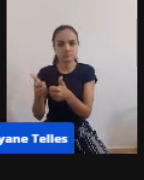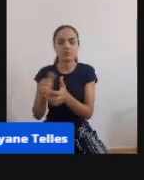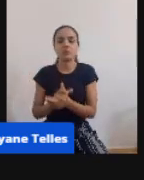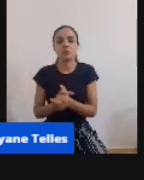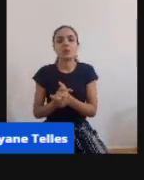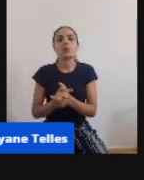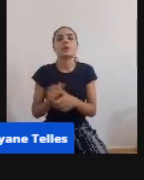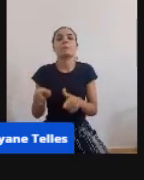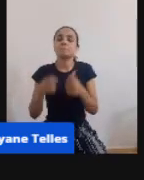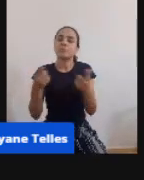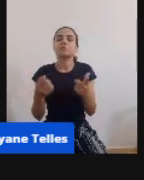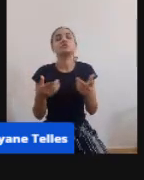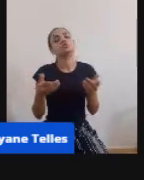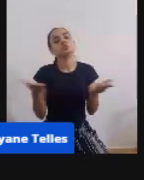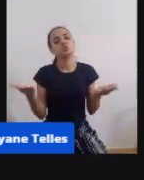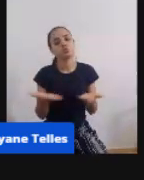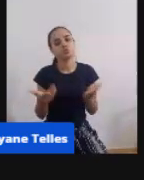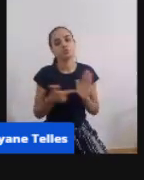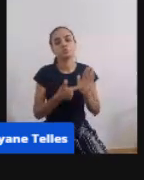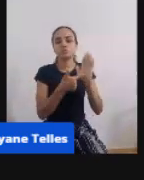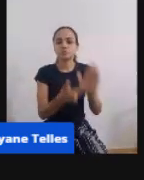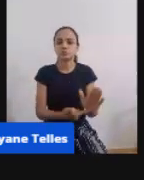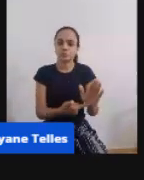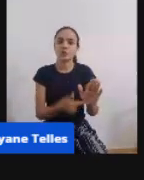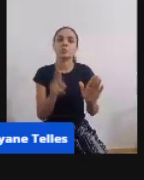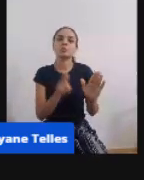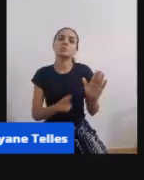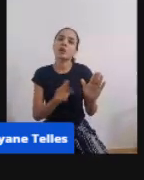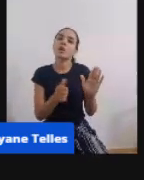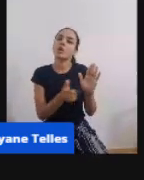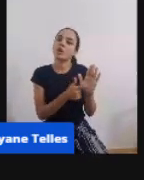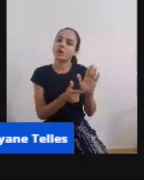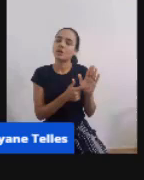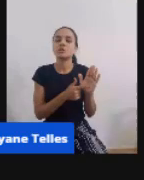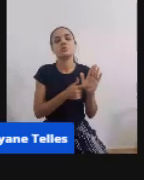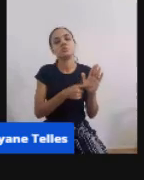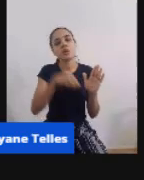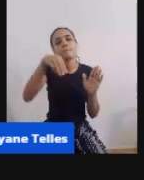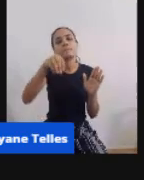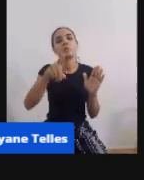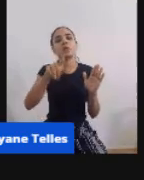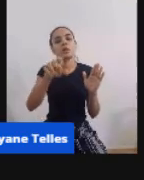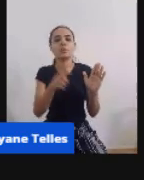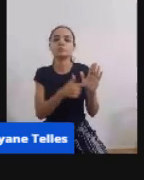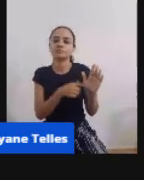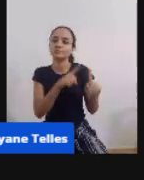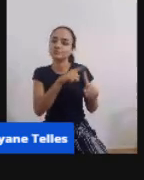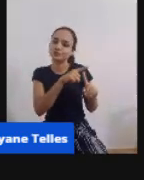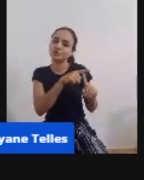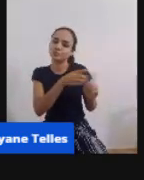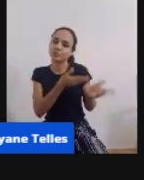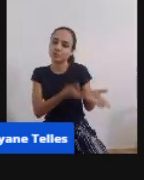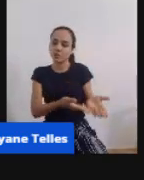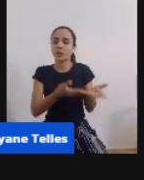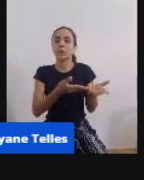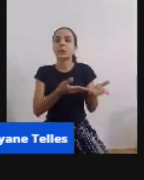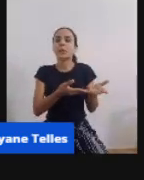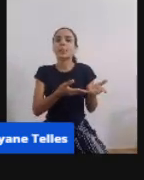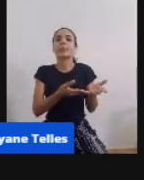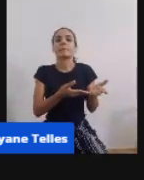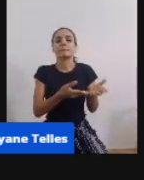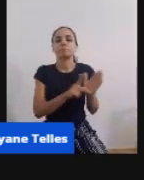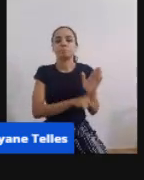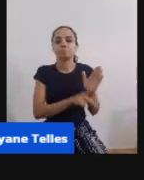foi construído e disponibilizado pela escola. Veja que esse modelo ele tem a identificação da instituição, não é